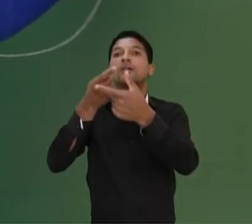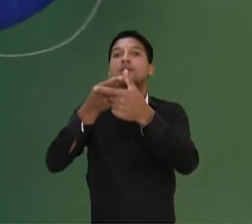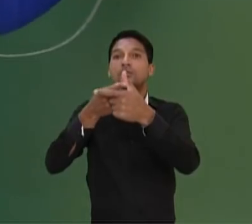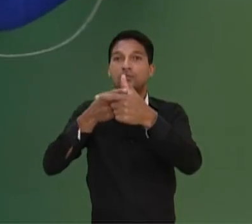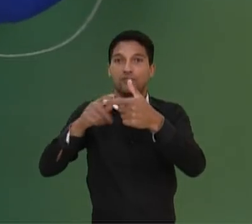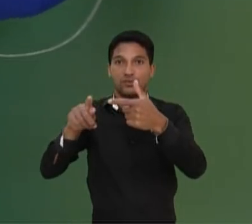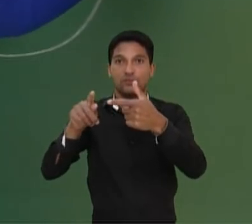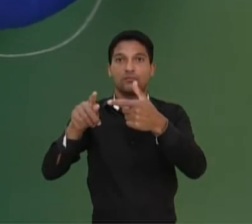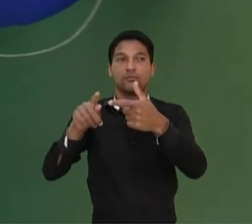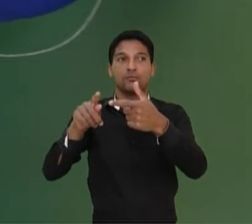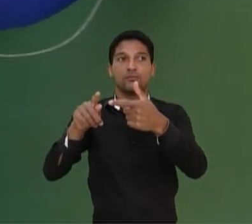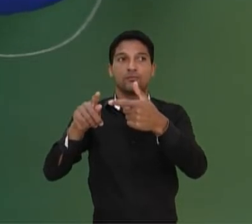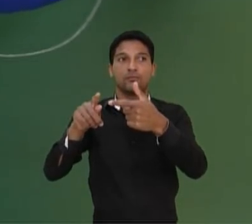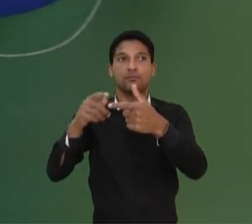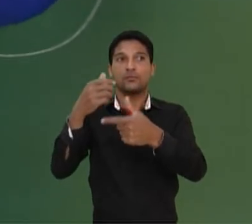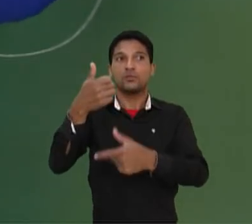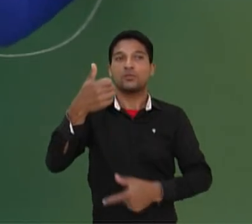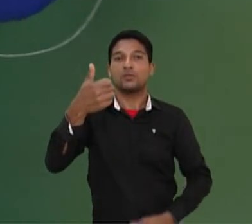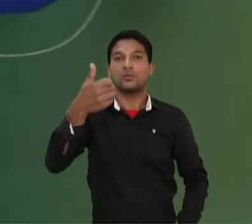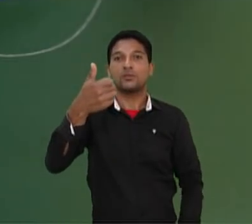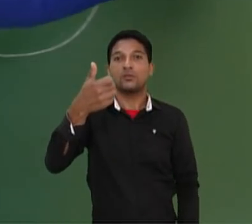o x dá 70 graus.